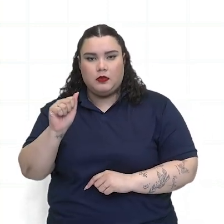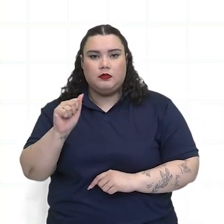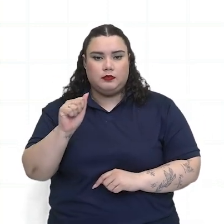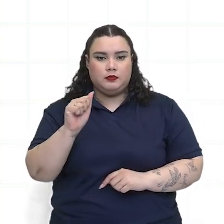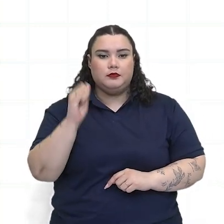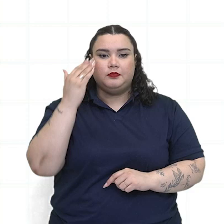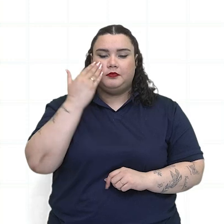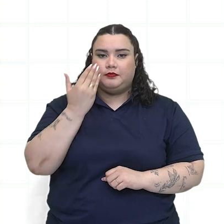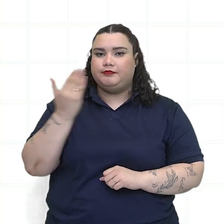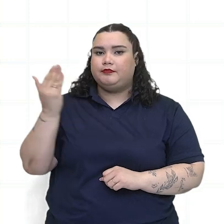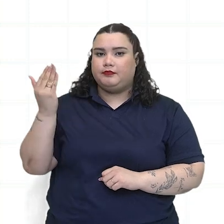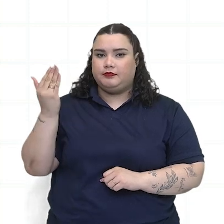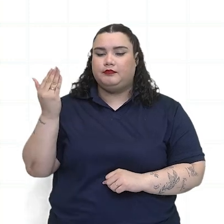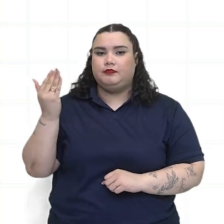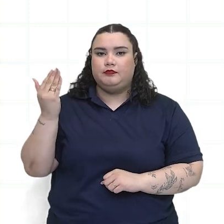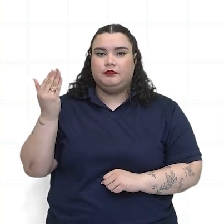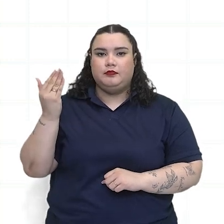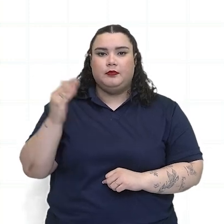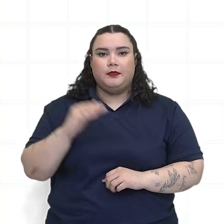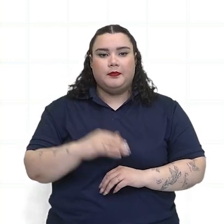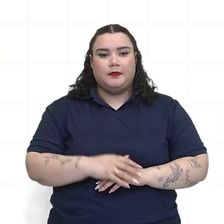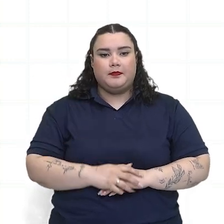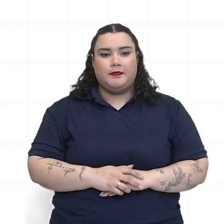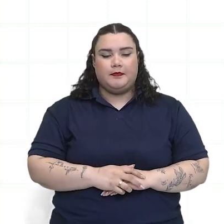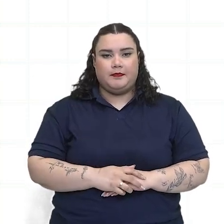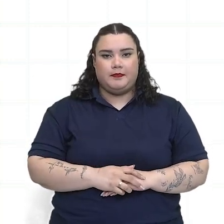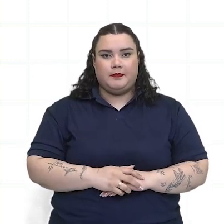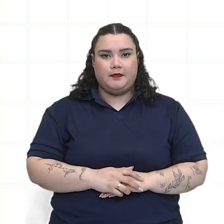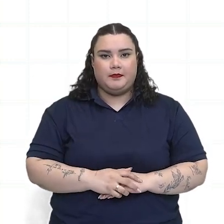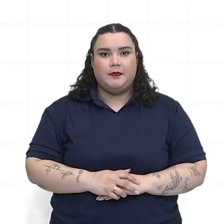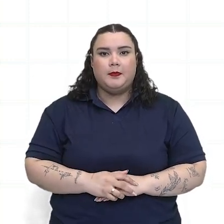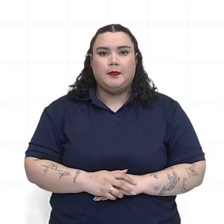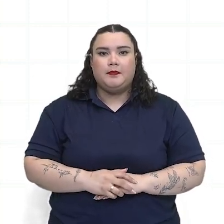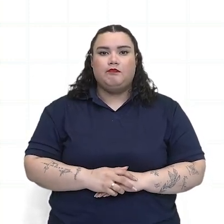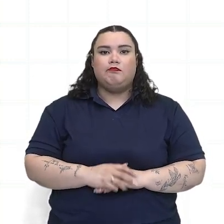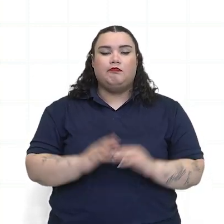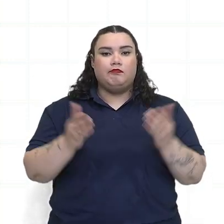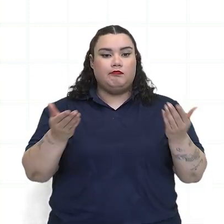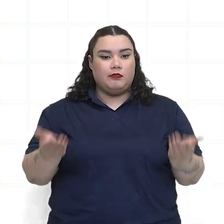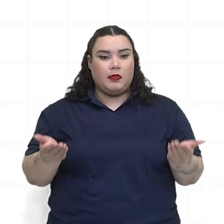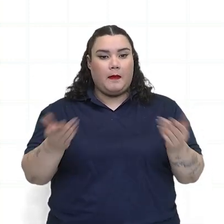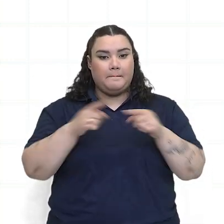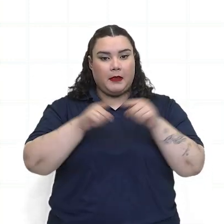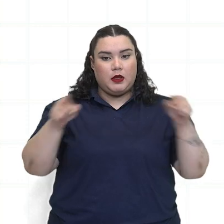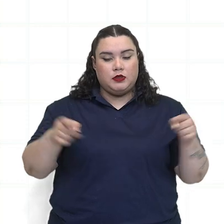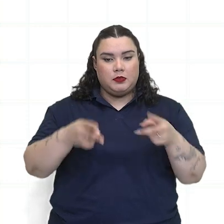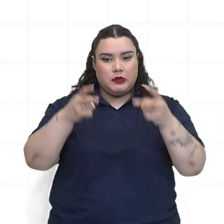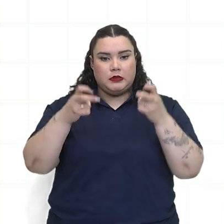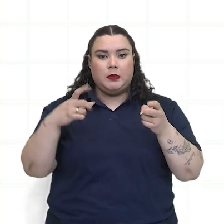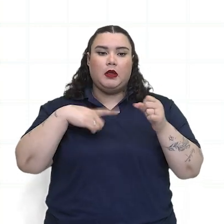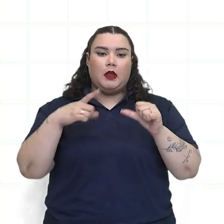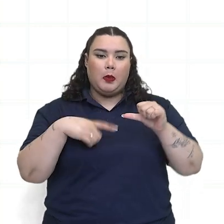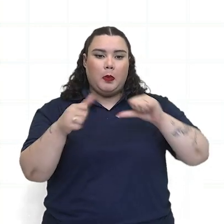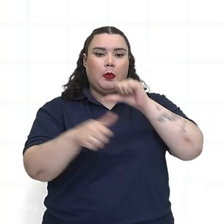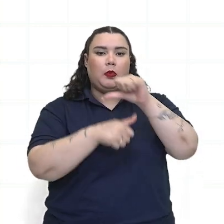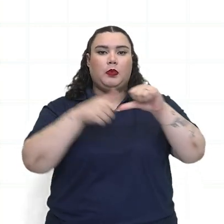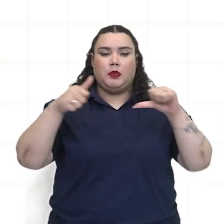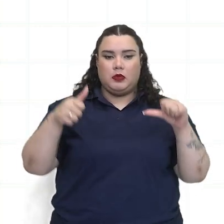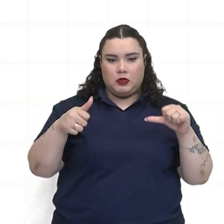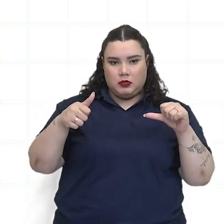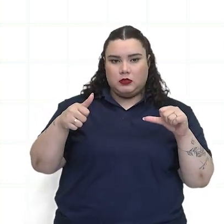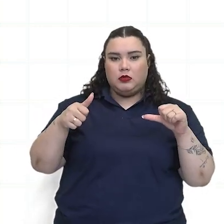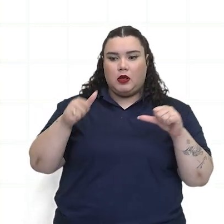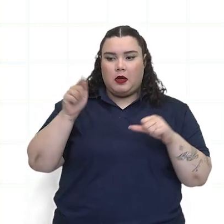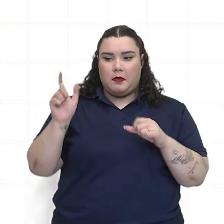certo? Acrescentei essas duas aqui a esse radical. Formou a palavra embora. Mas veja que houve uma alteração.